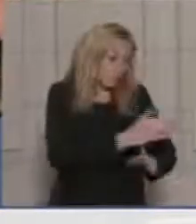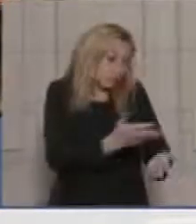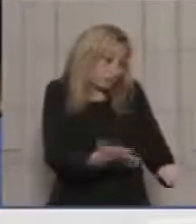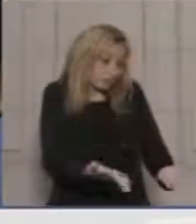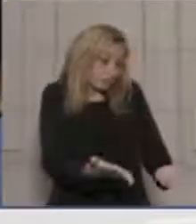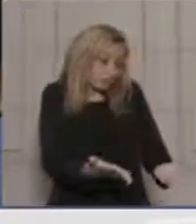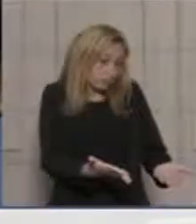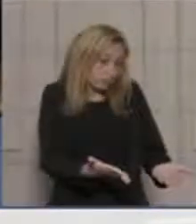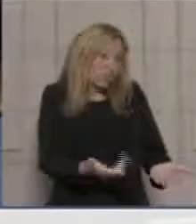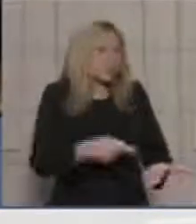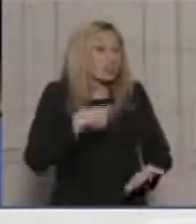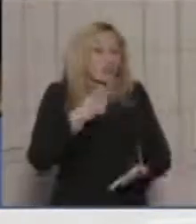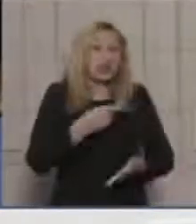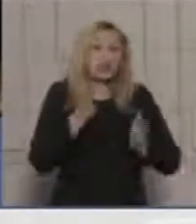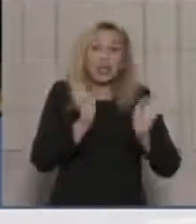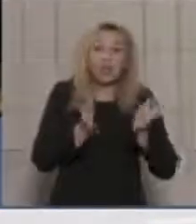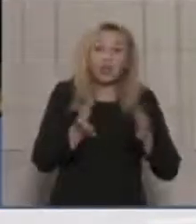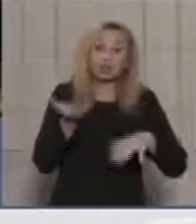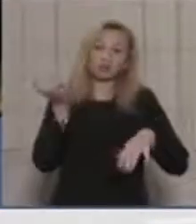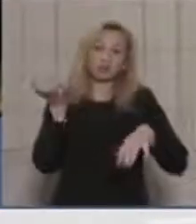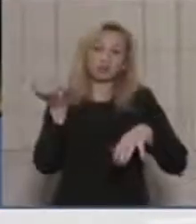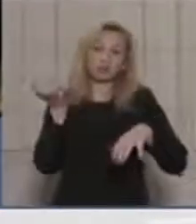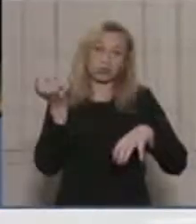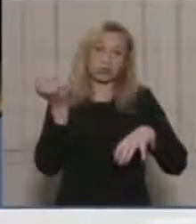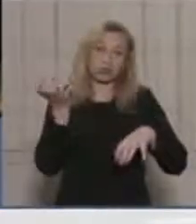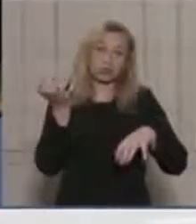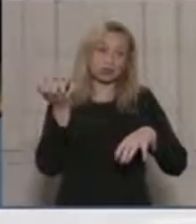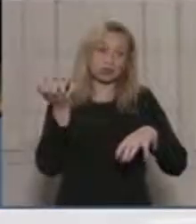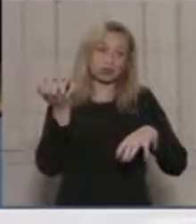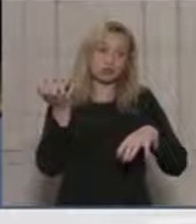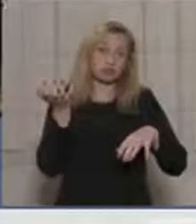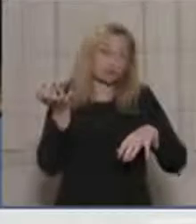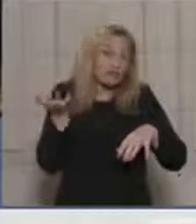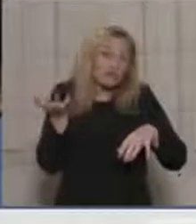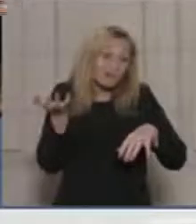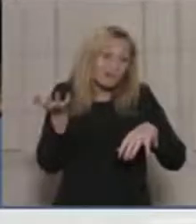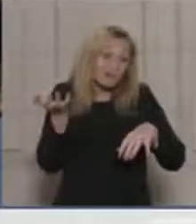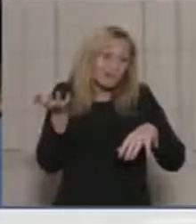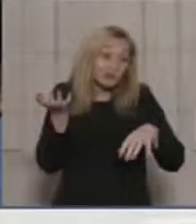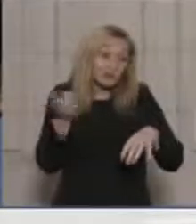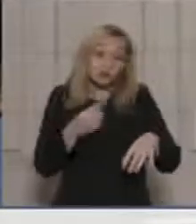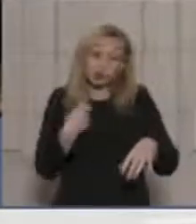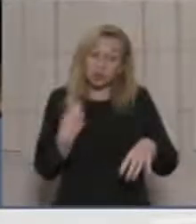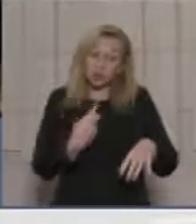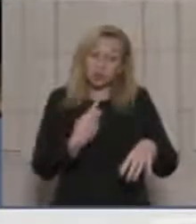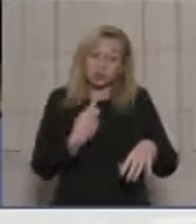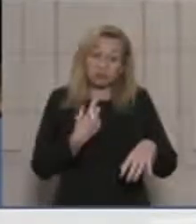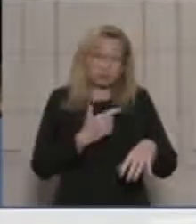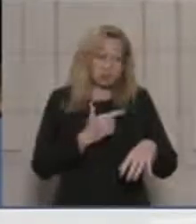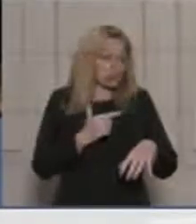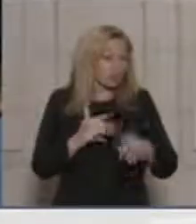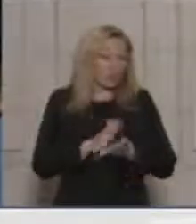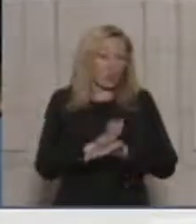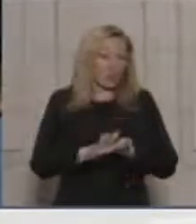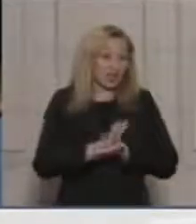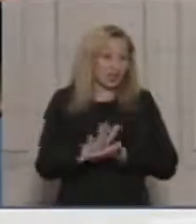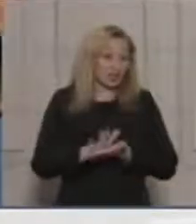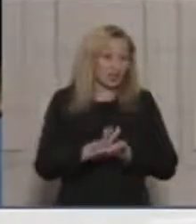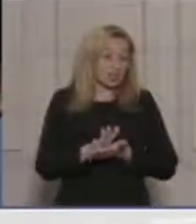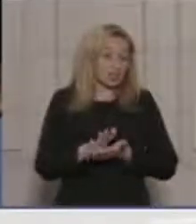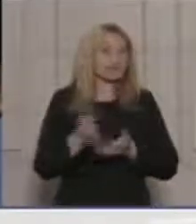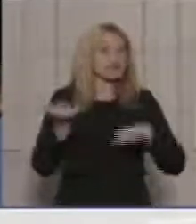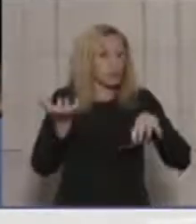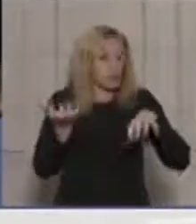E diz que agora é com o Congresso, como ele não tivesse nada a ver com isso. O Congresso já deu a